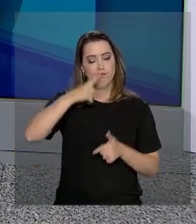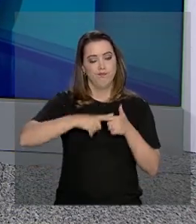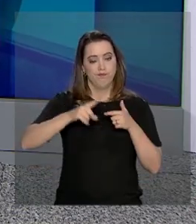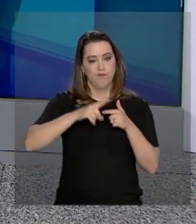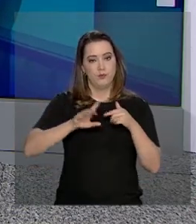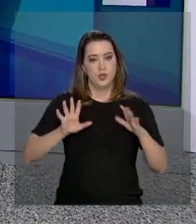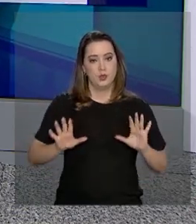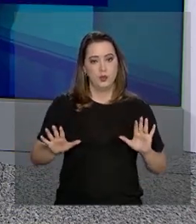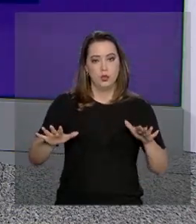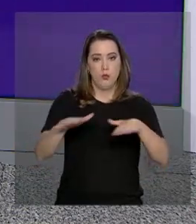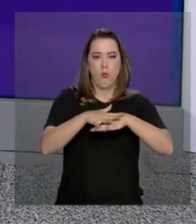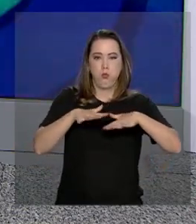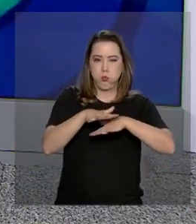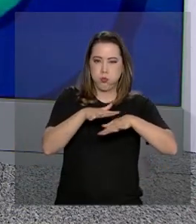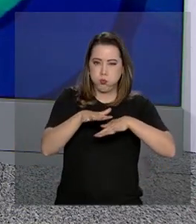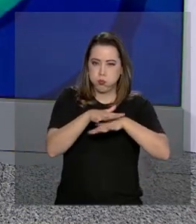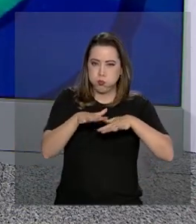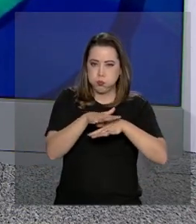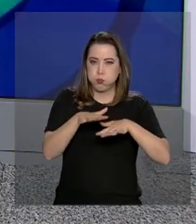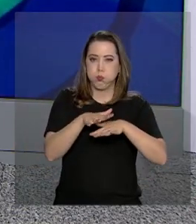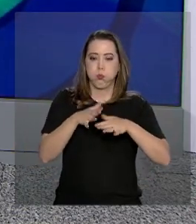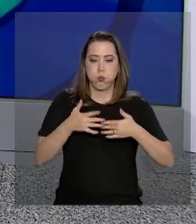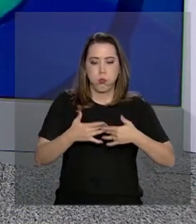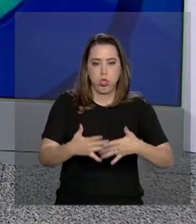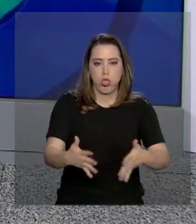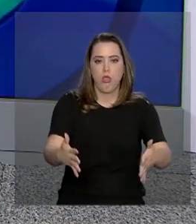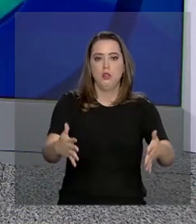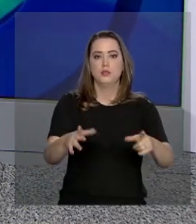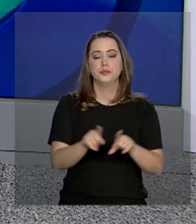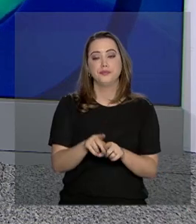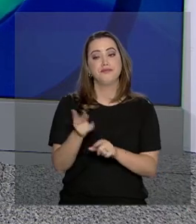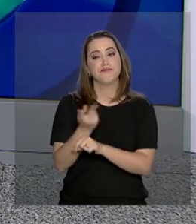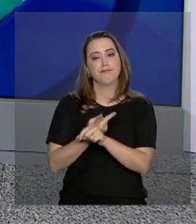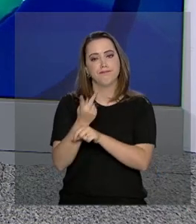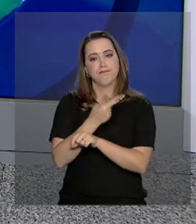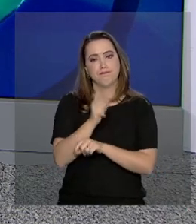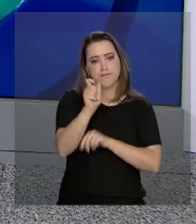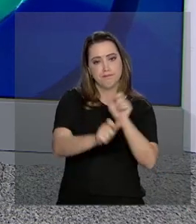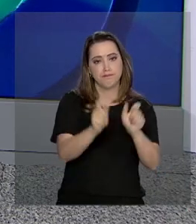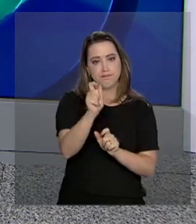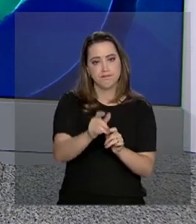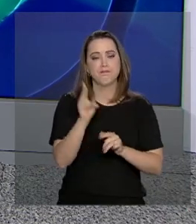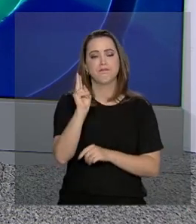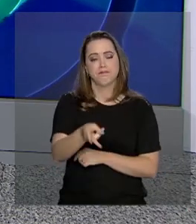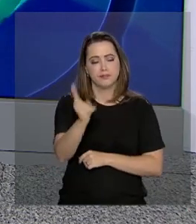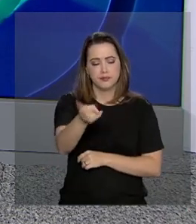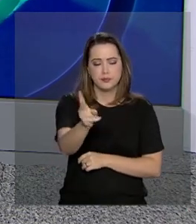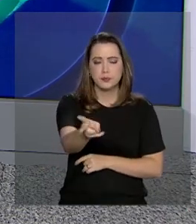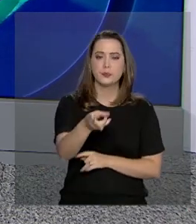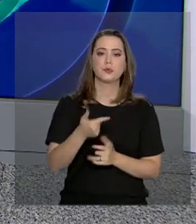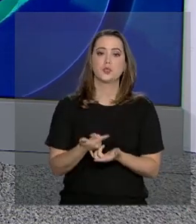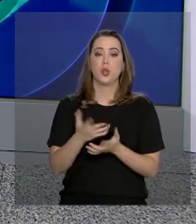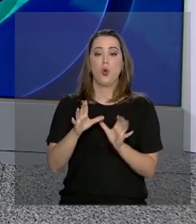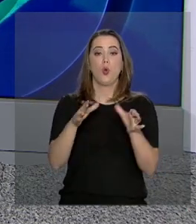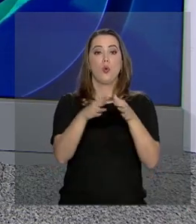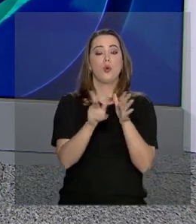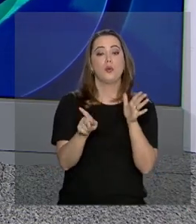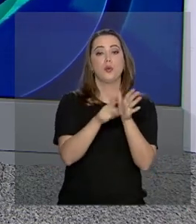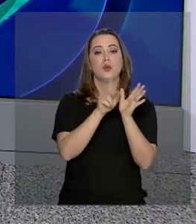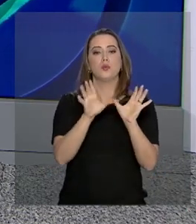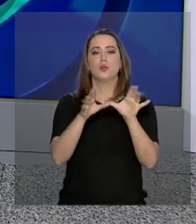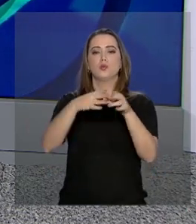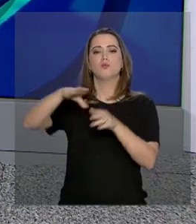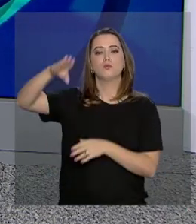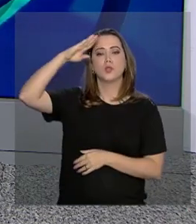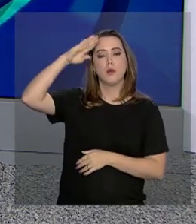da barragem do Feijão, em Brumadinho, o trabalho de busca pelas vítimas não para. As equipes locais contam com a ajuda de